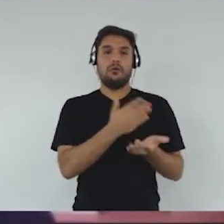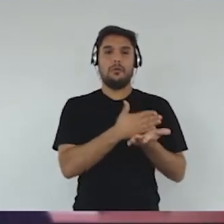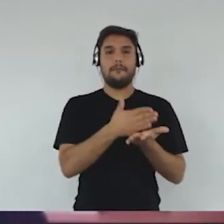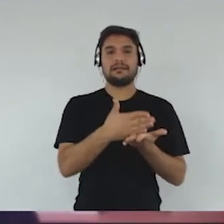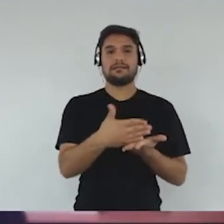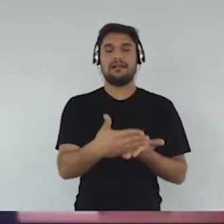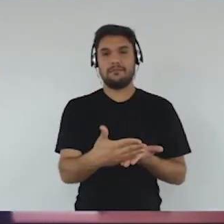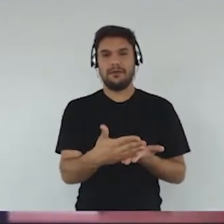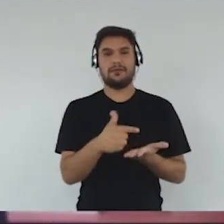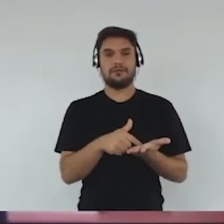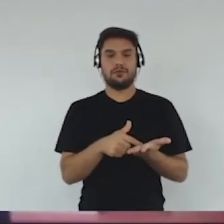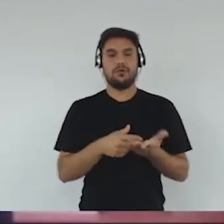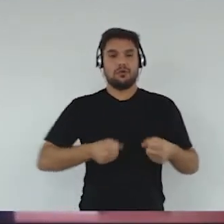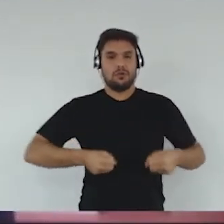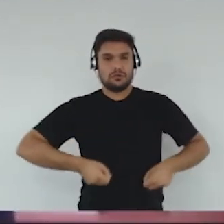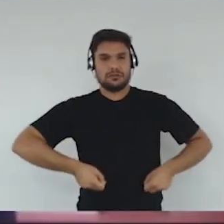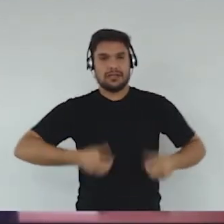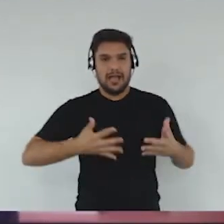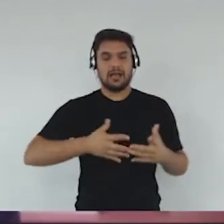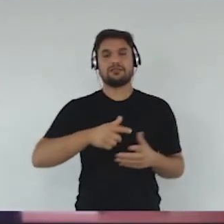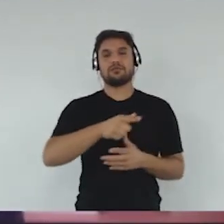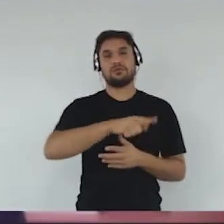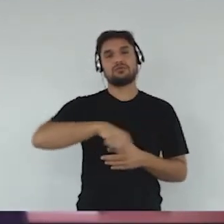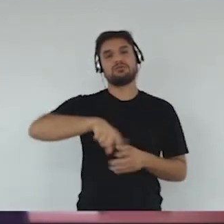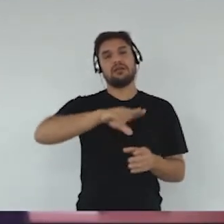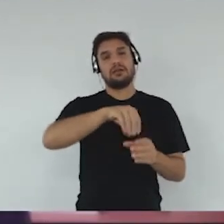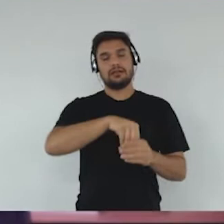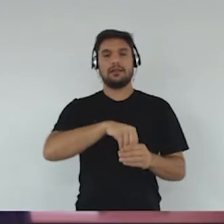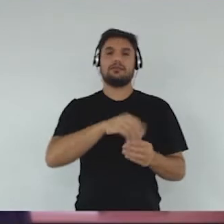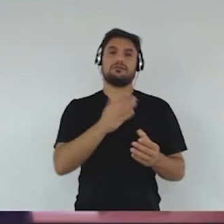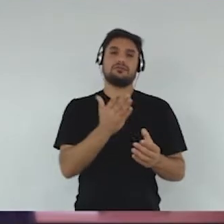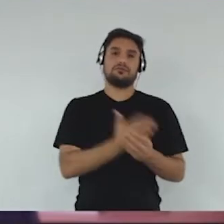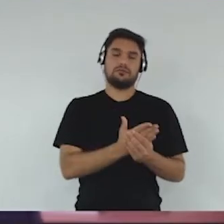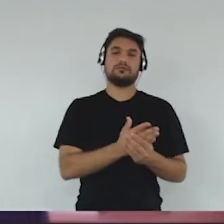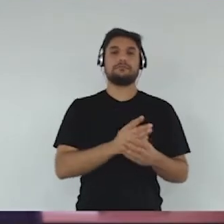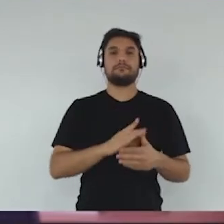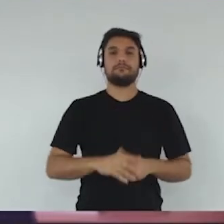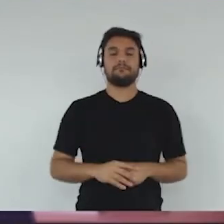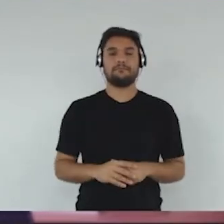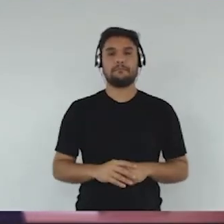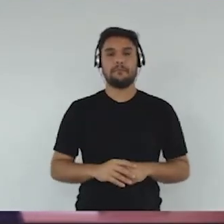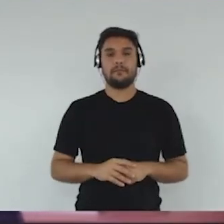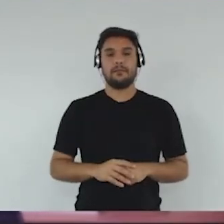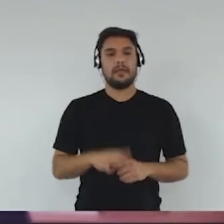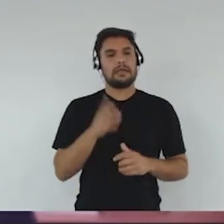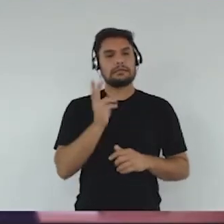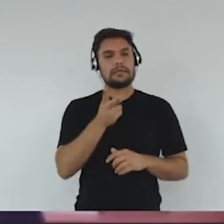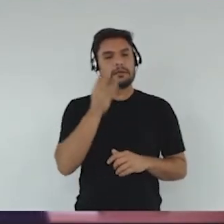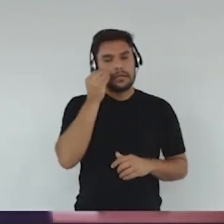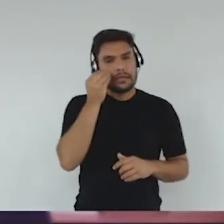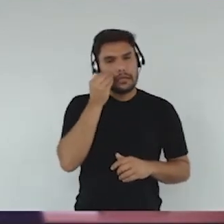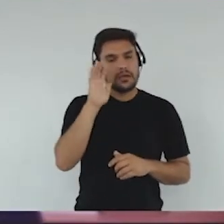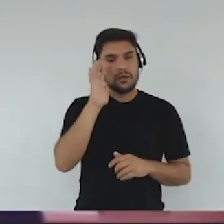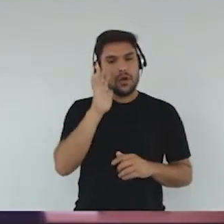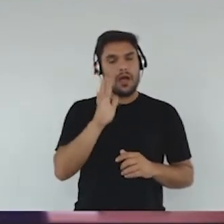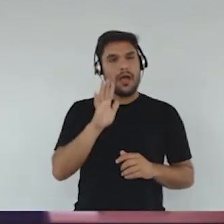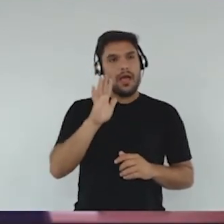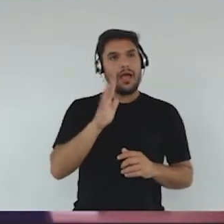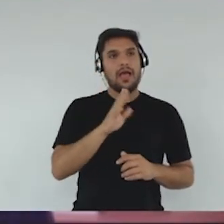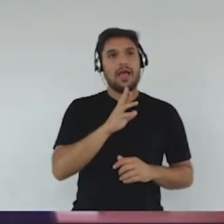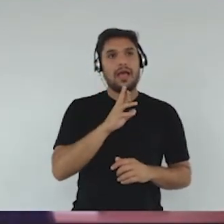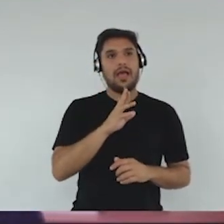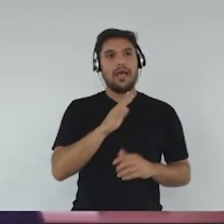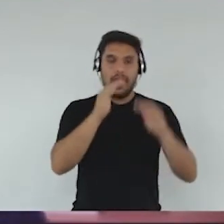parcelamento das despesas relacionadas a essas custas arbitrais, sempre tentando respeitar a situação de